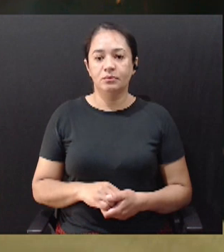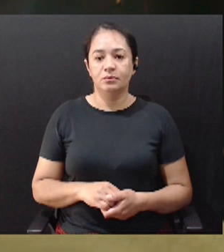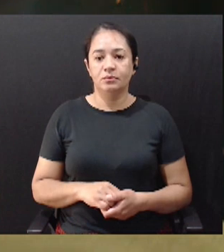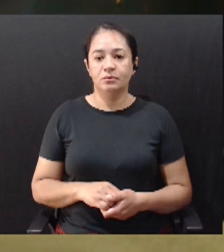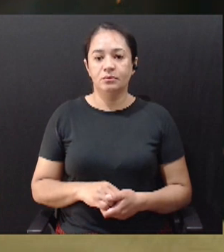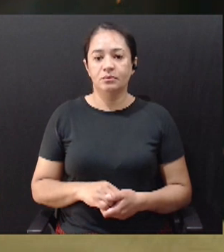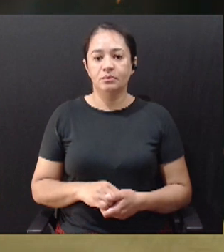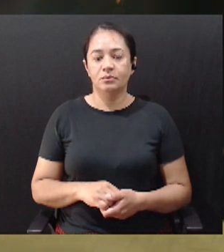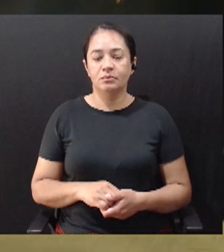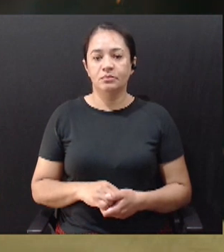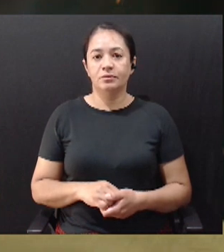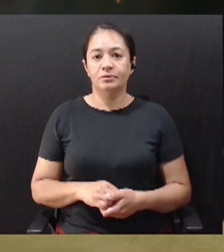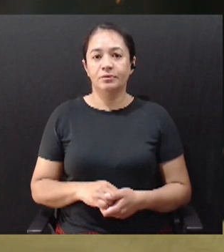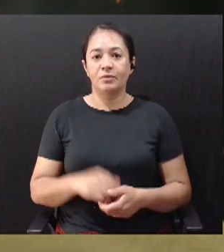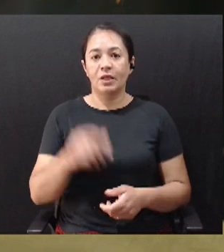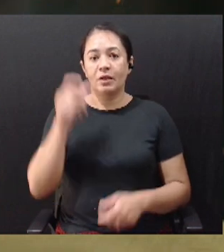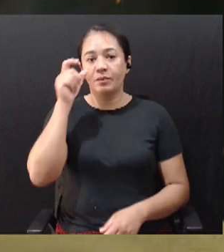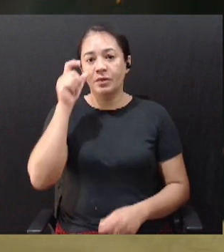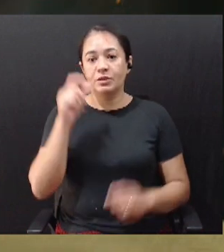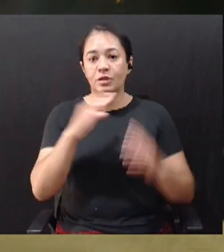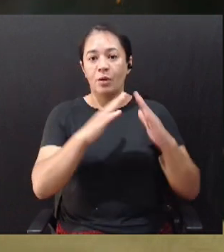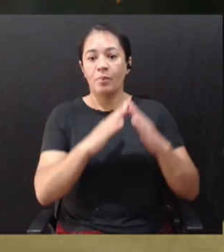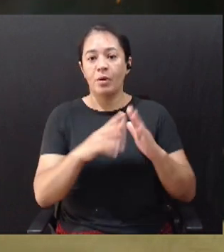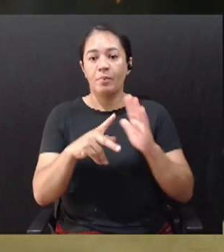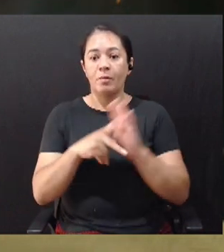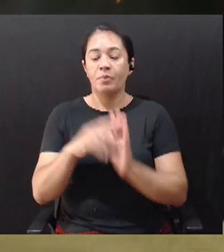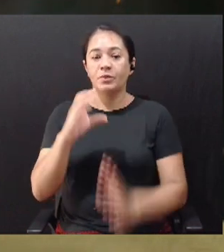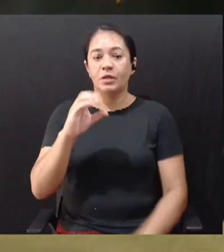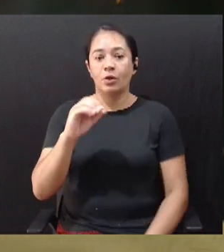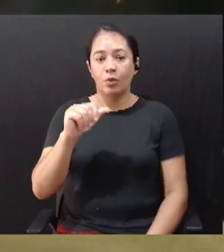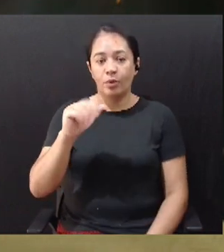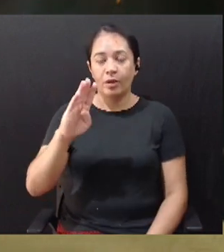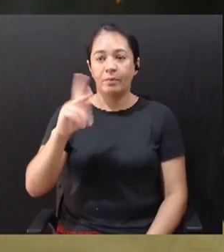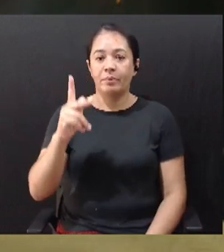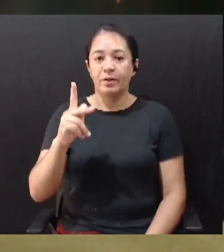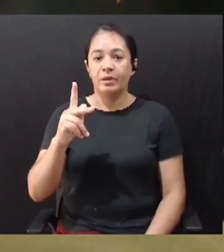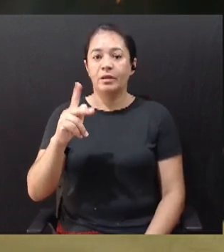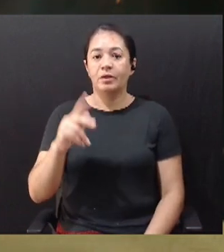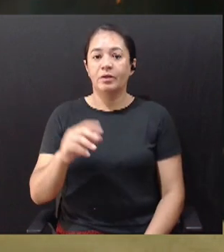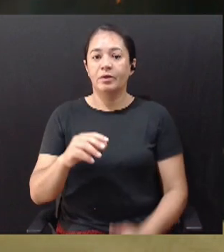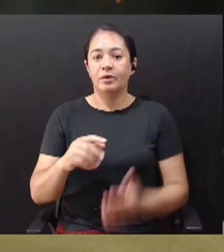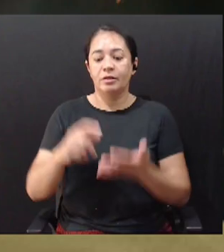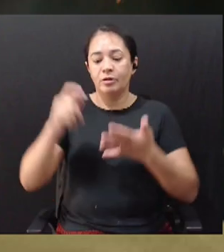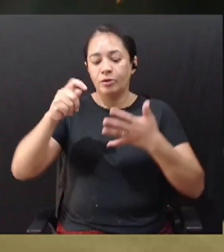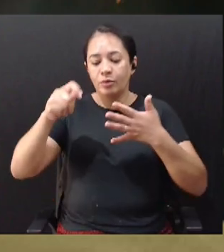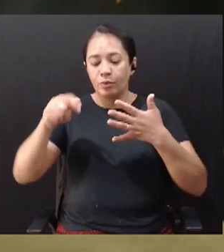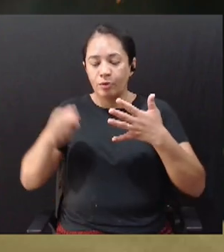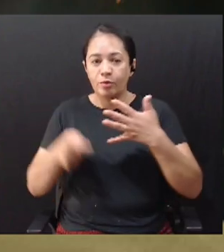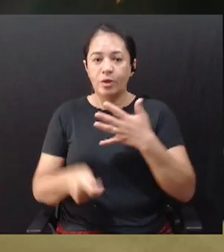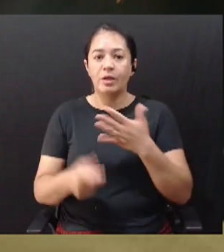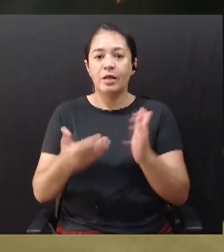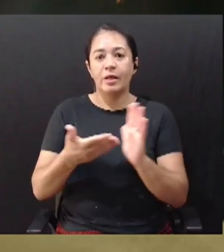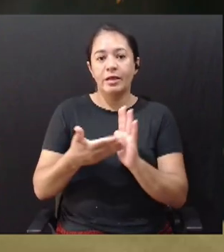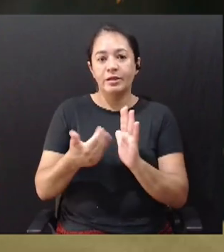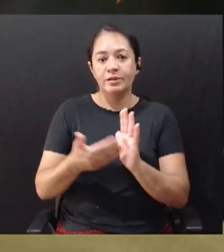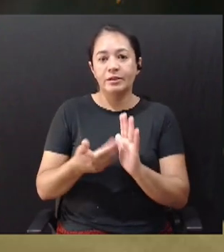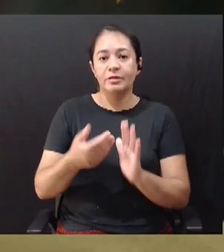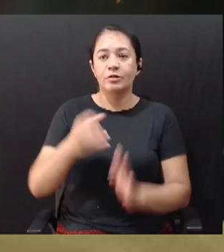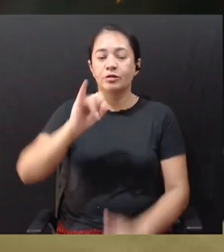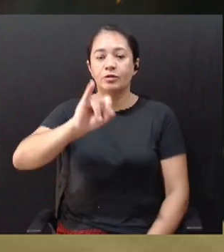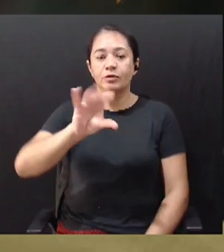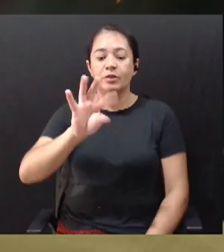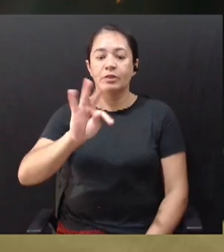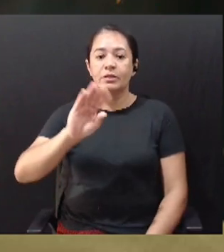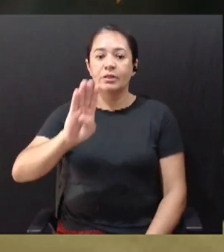De interessados em moradia da Coab Campinas terão benefícios adicionais, como desconto no ITBI. O destaque do evento